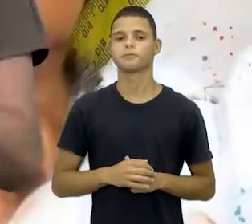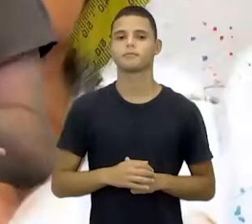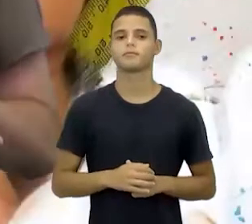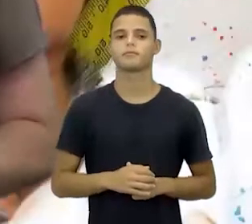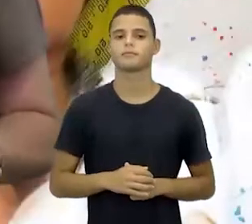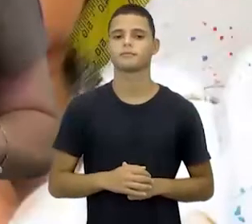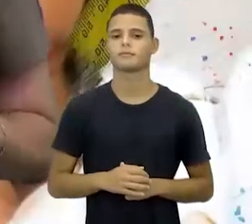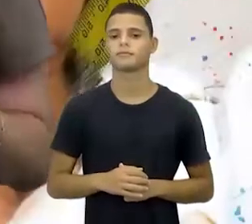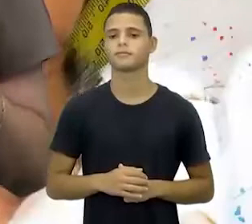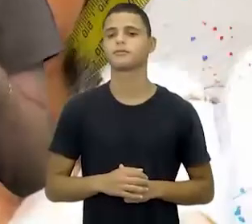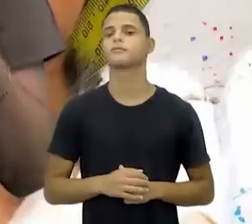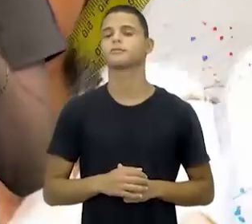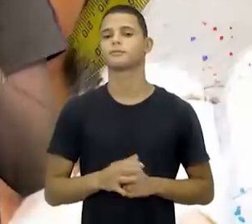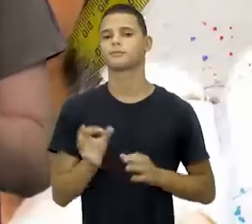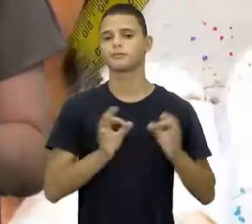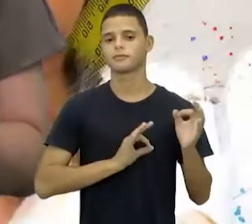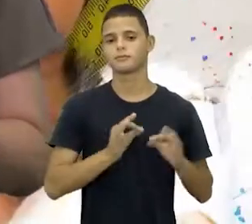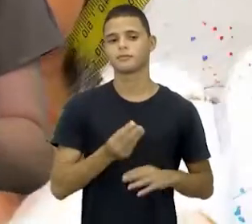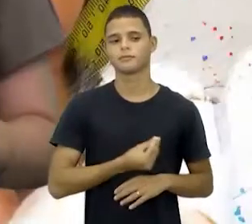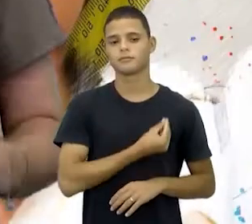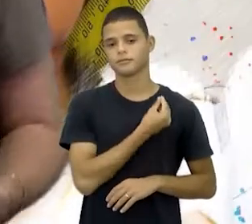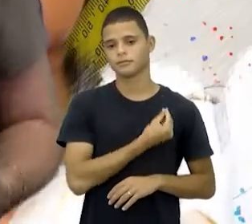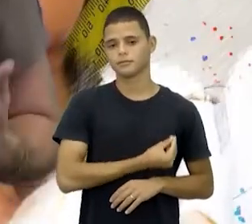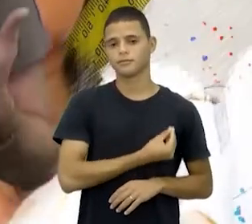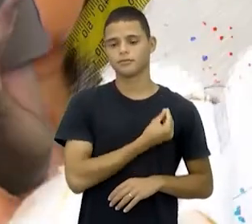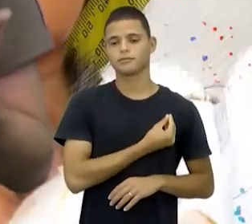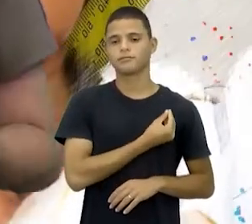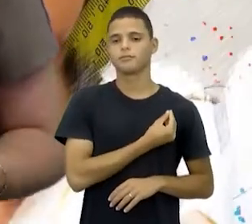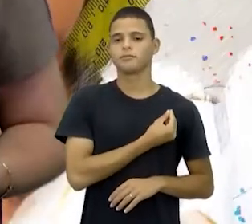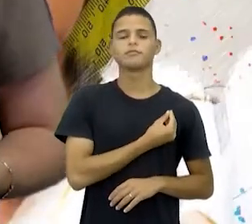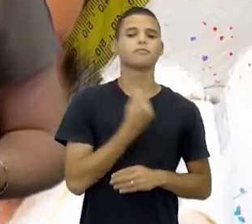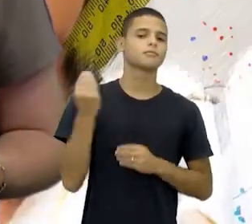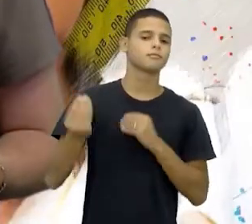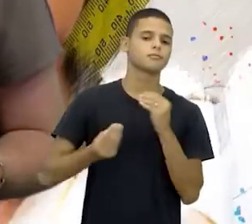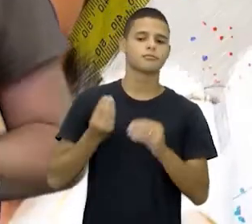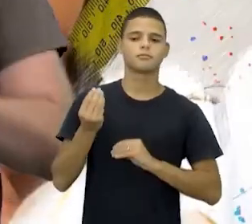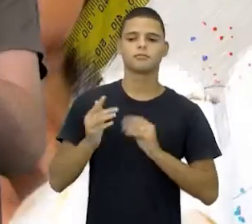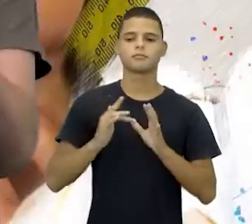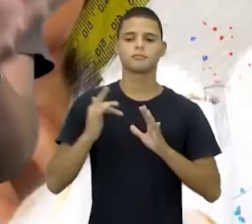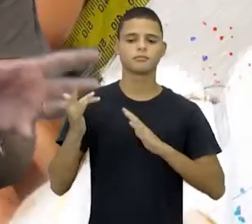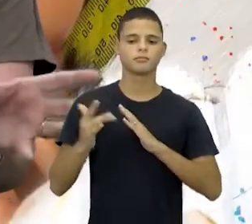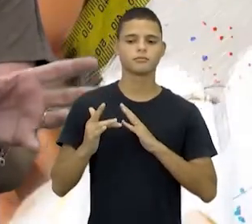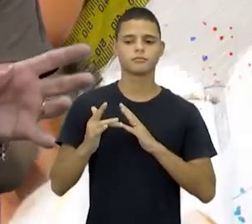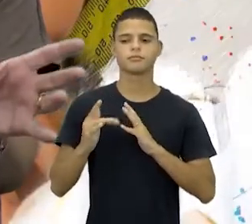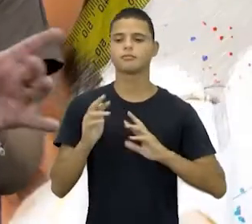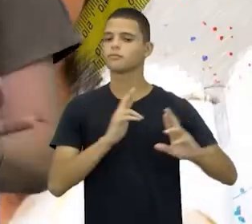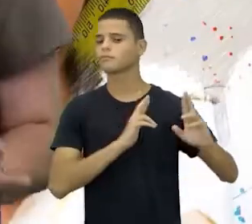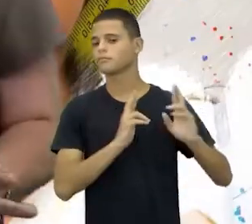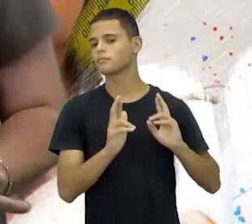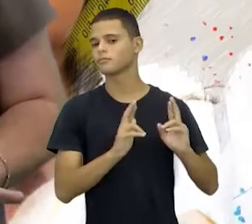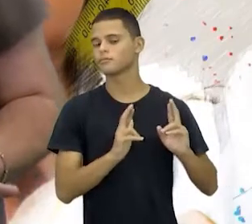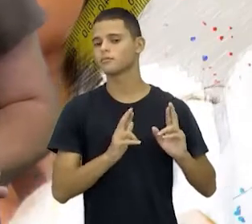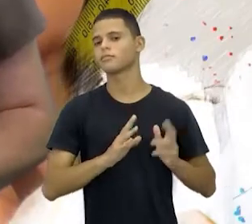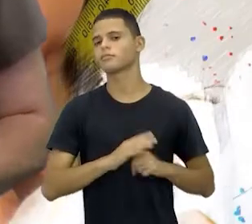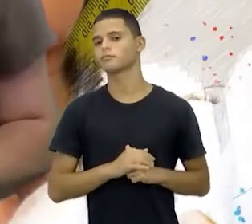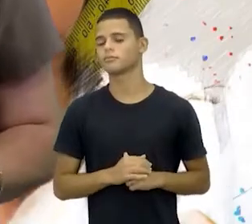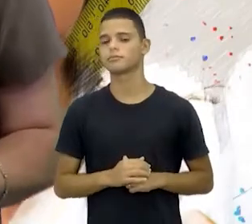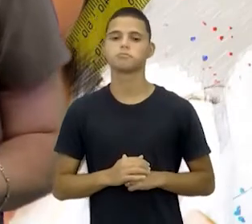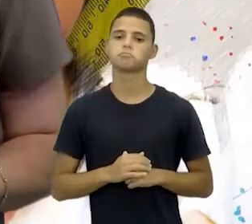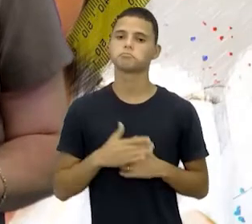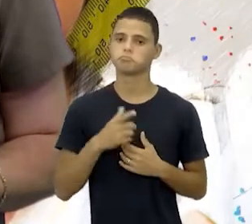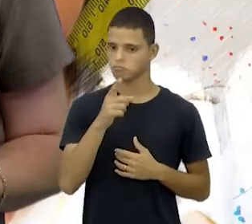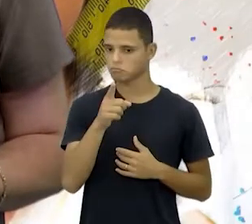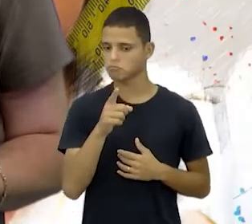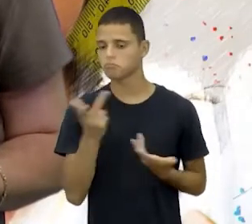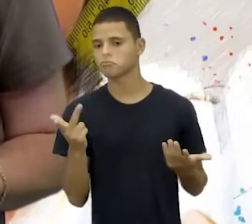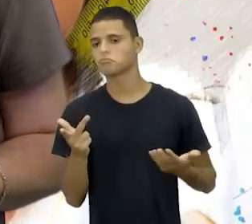vocês. Dentro do seu projeto de vida, como a rede social se relaciona? Eu dei alguns exemplos, né? Se eu for um profissional da